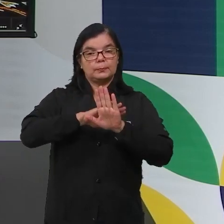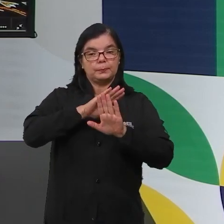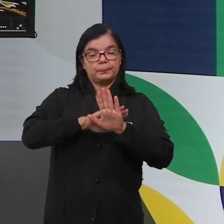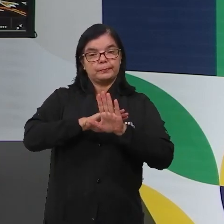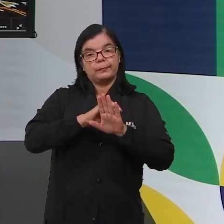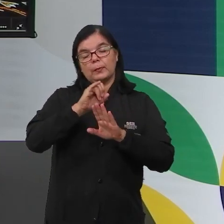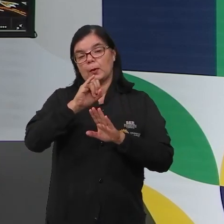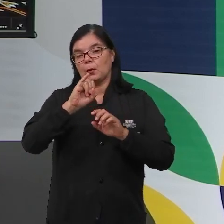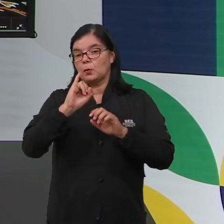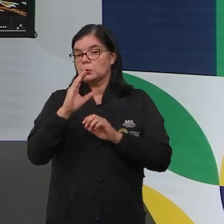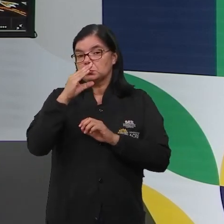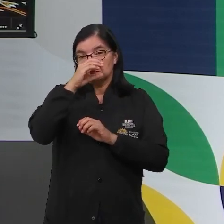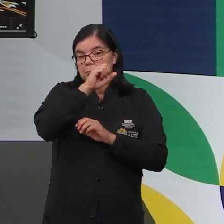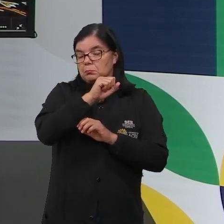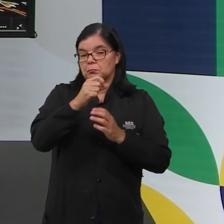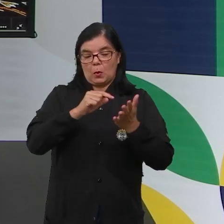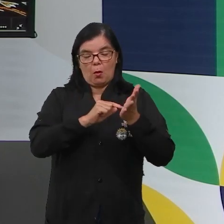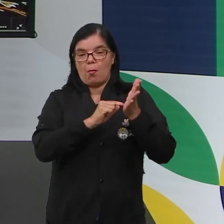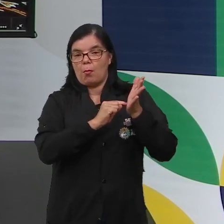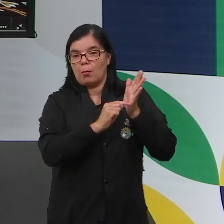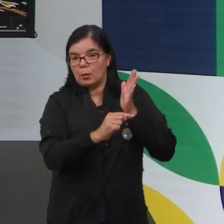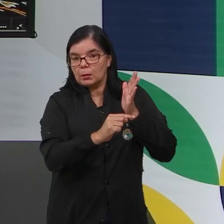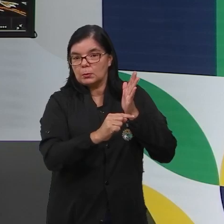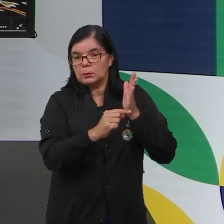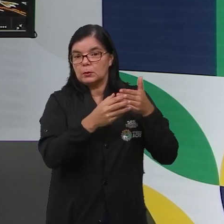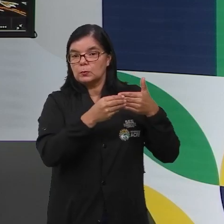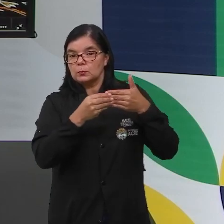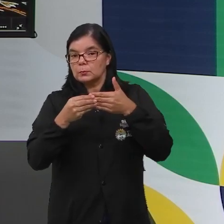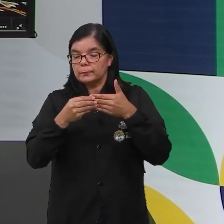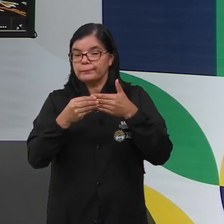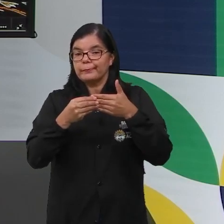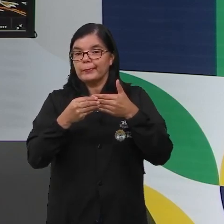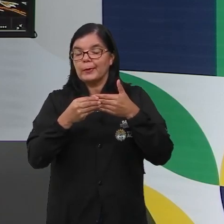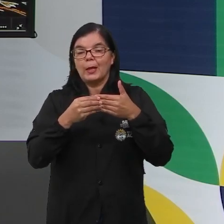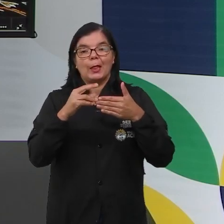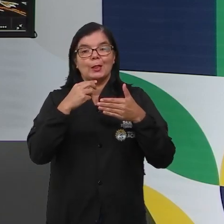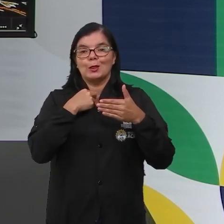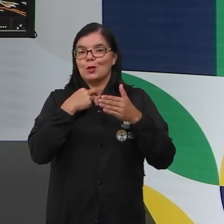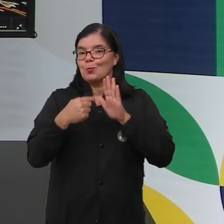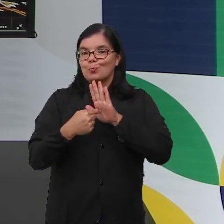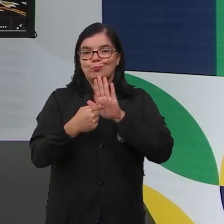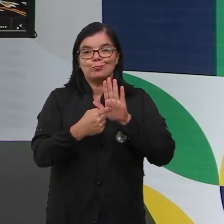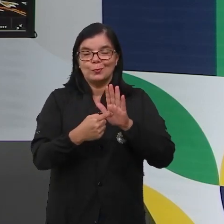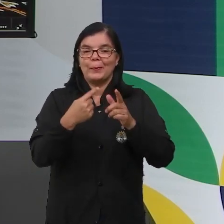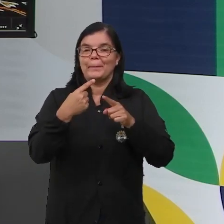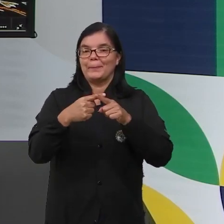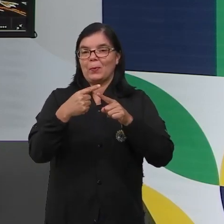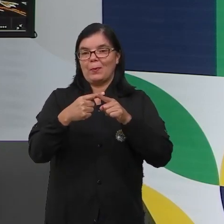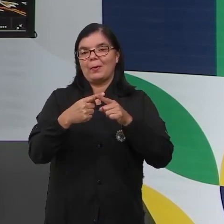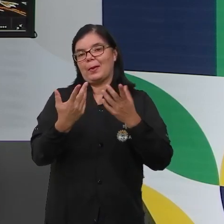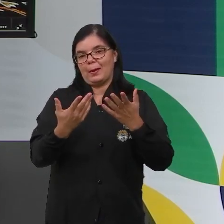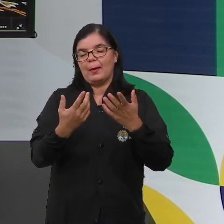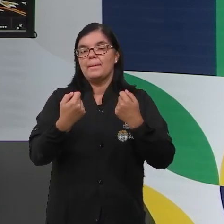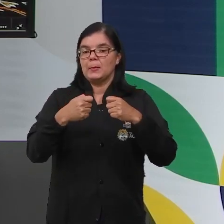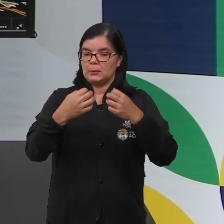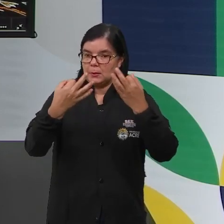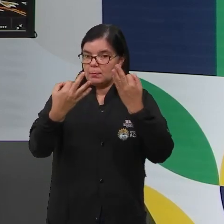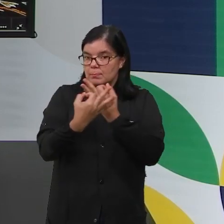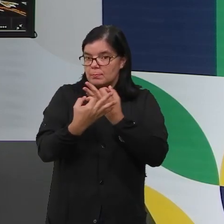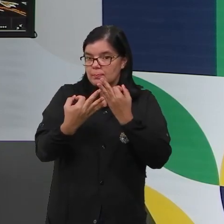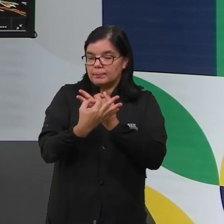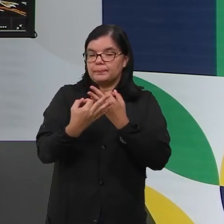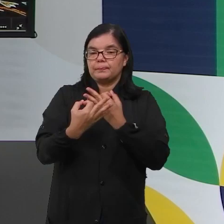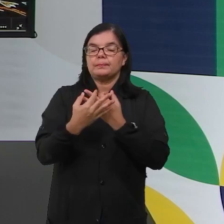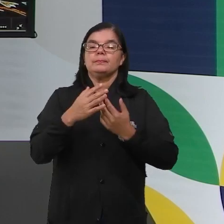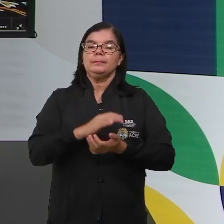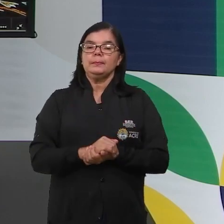repente, acontece algum arranhão no percurso e aí essa obra não pode ir para a exposição danificada, ela tem que ir